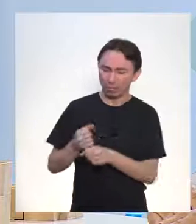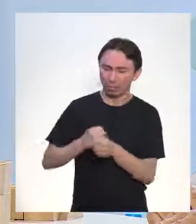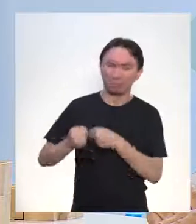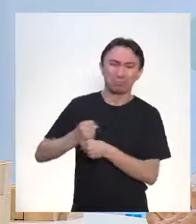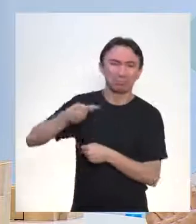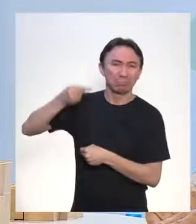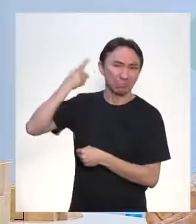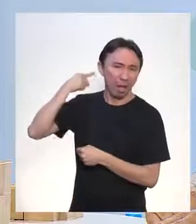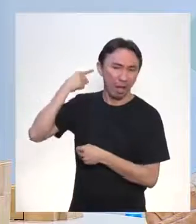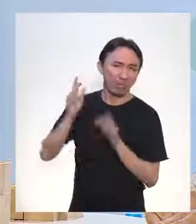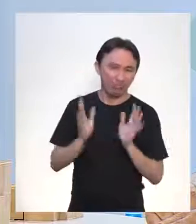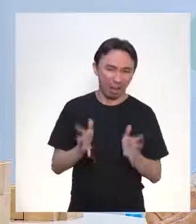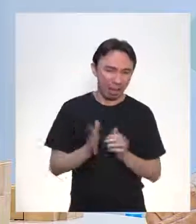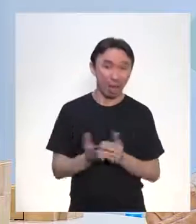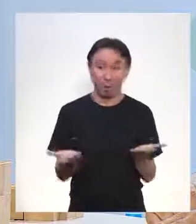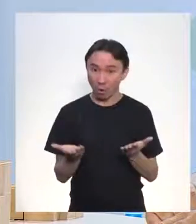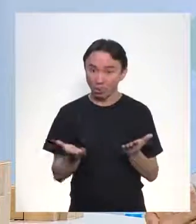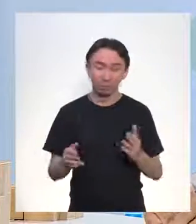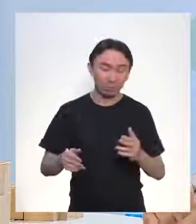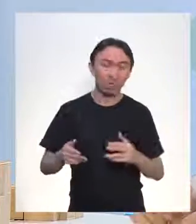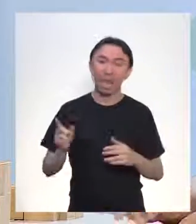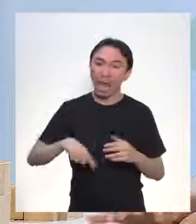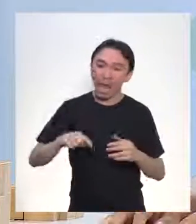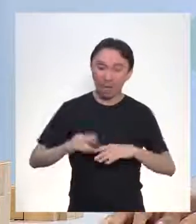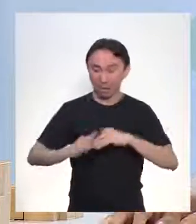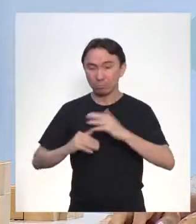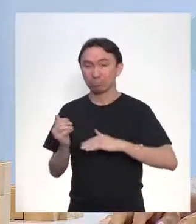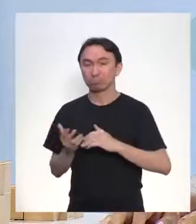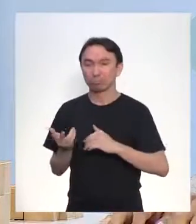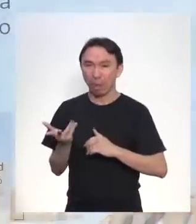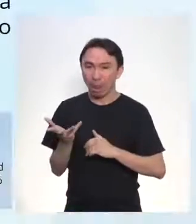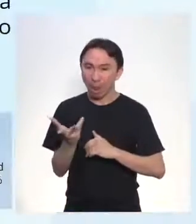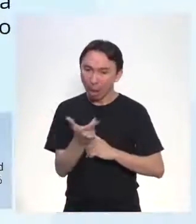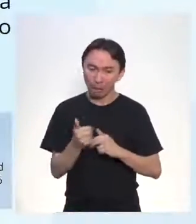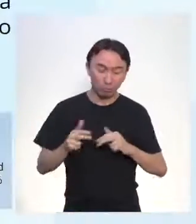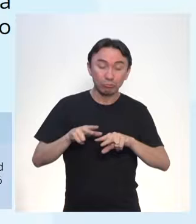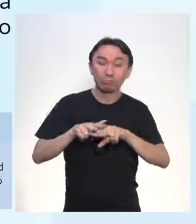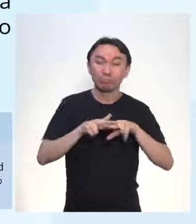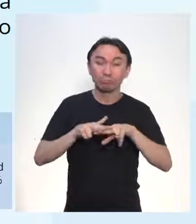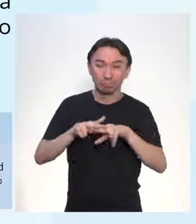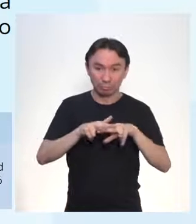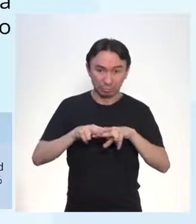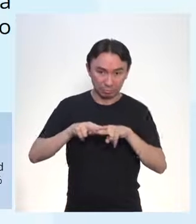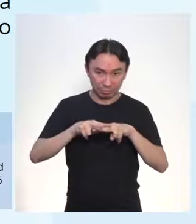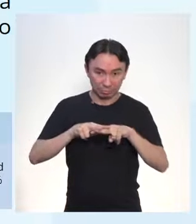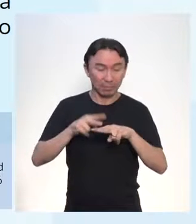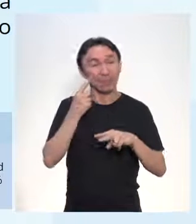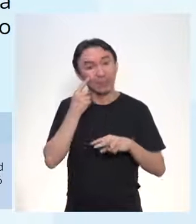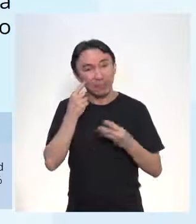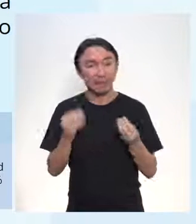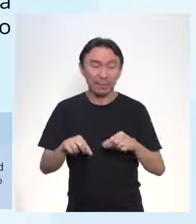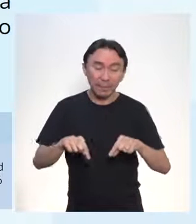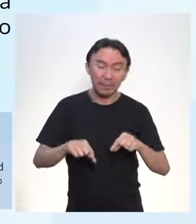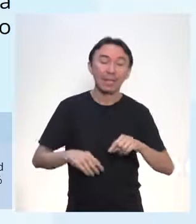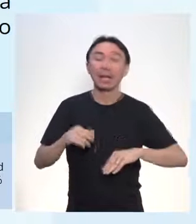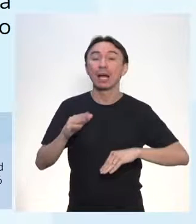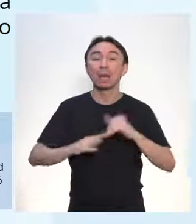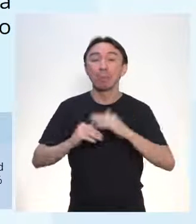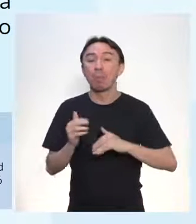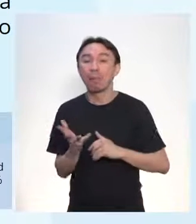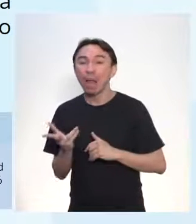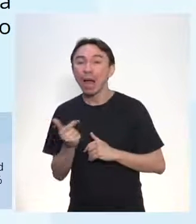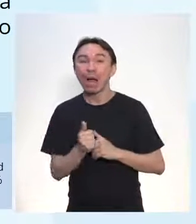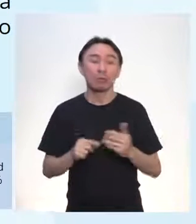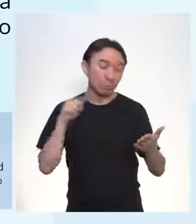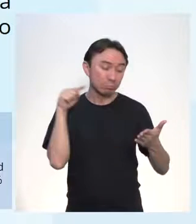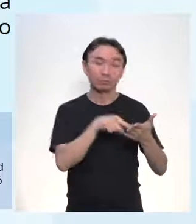Estamos na habilidade de transição. Professores, vamos ler então a habilidade, objetivo dessa aula.